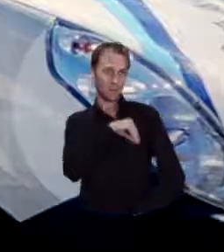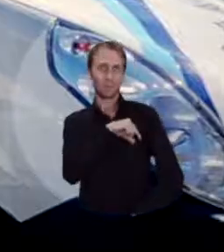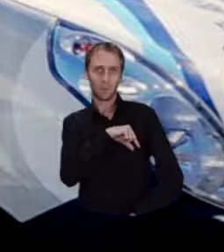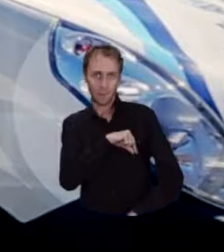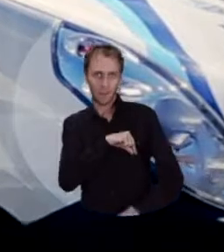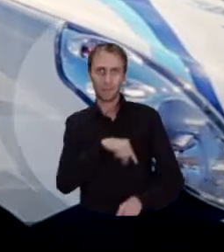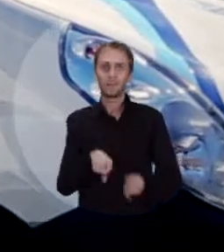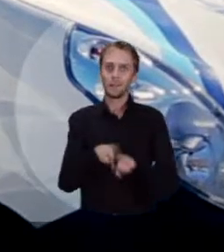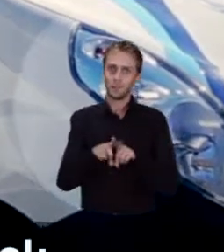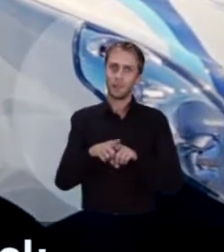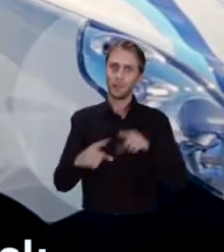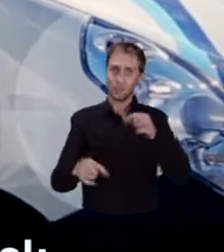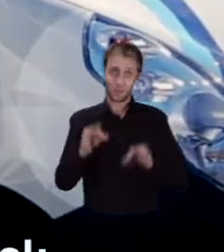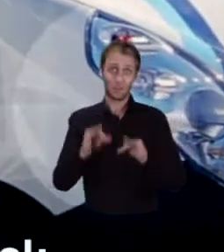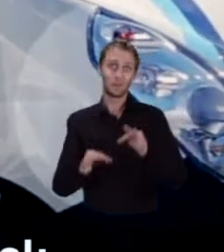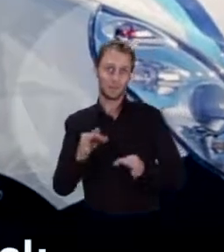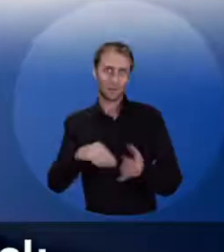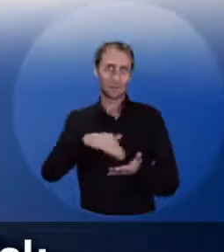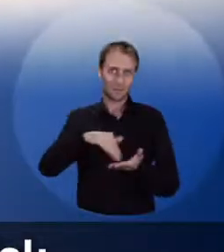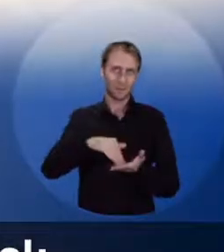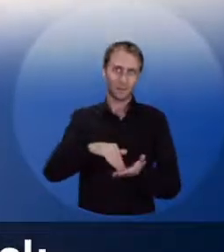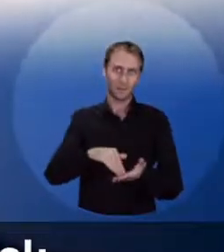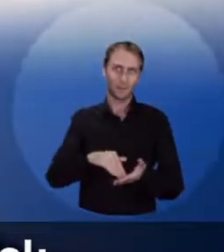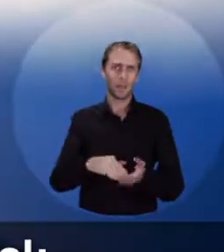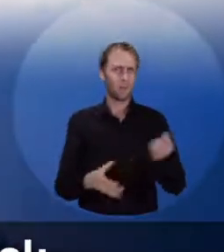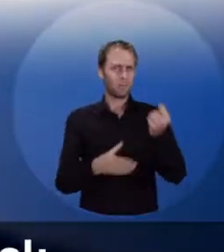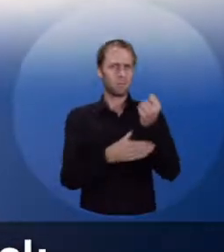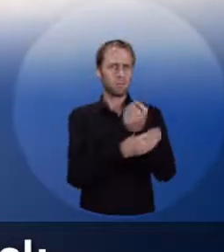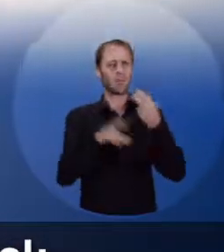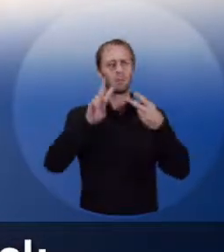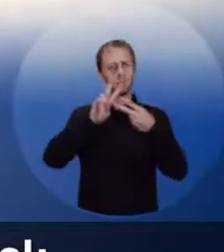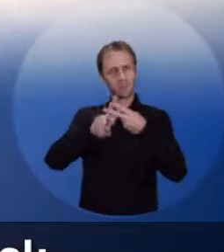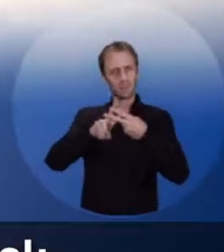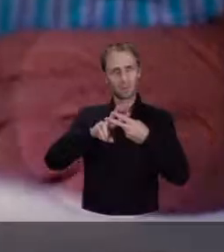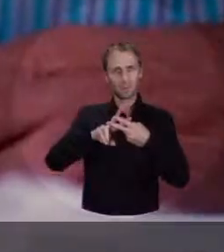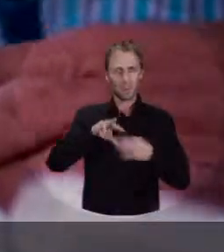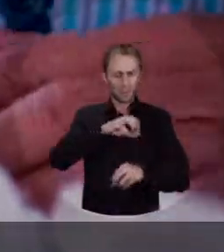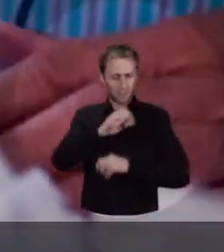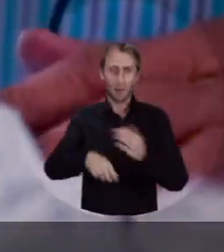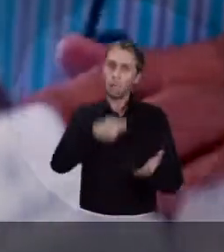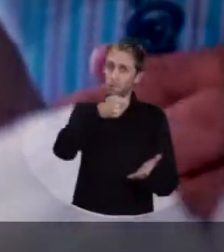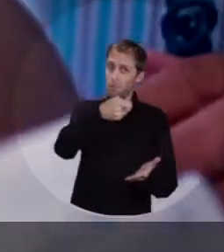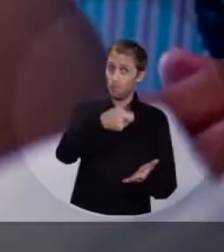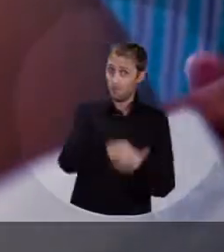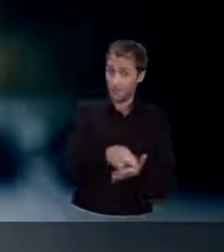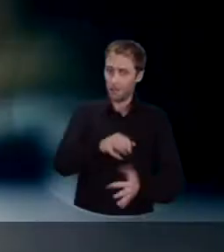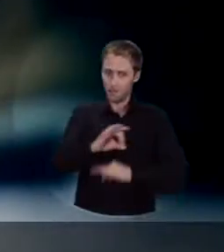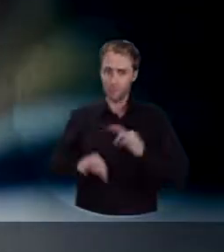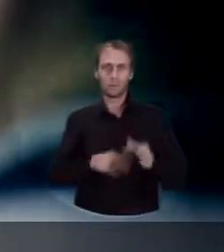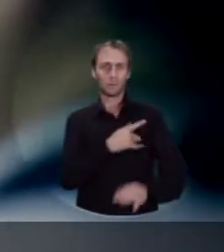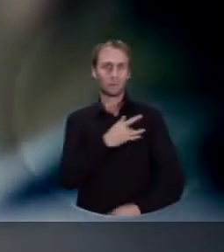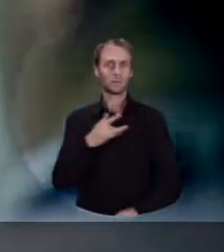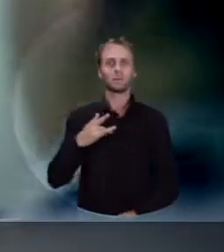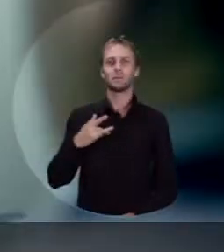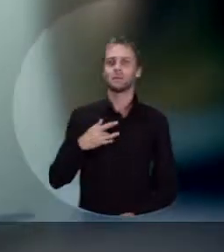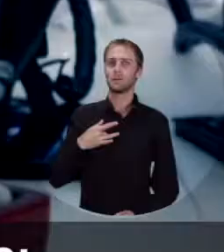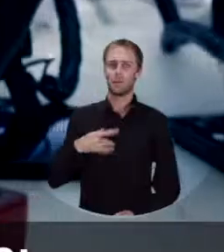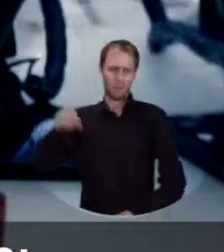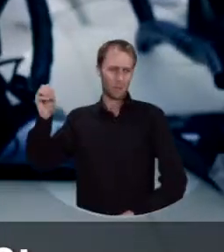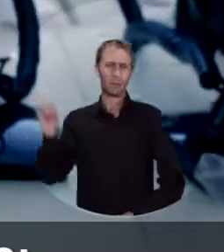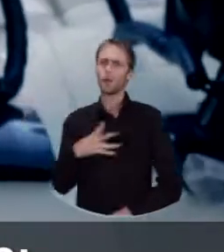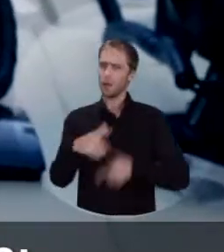da Cidadania e Justiça, que vão reforçar a segurança do sistema prisional. Regularizou e está pagando o Plan